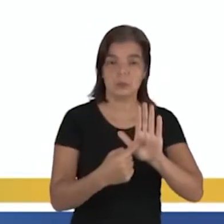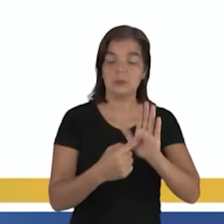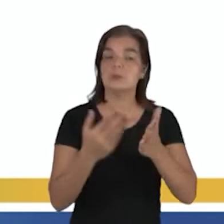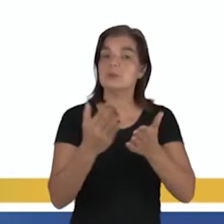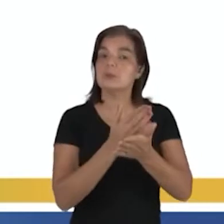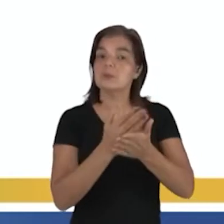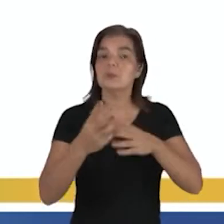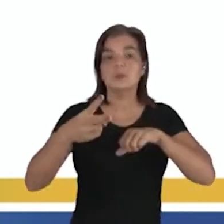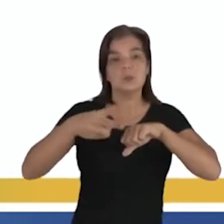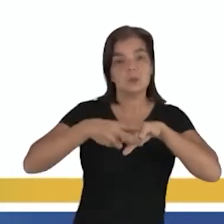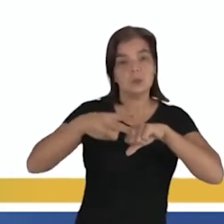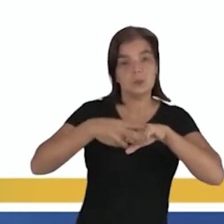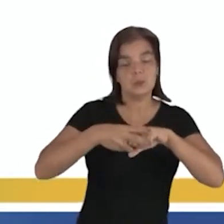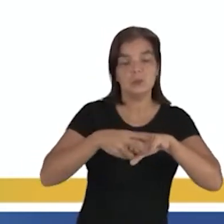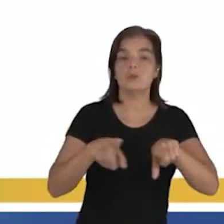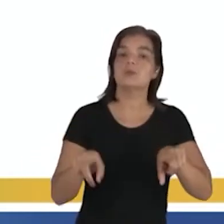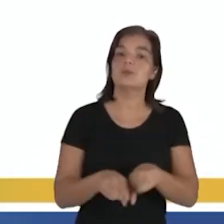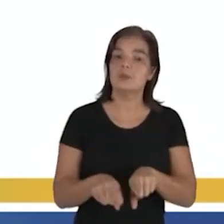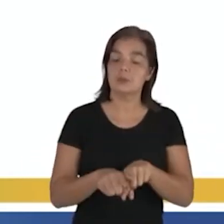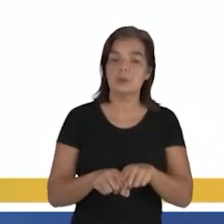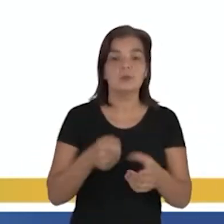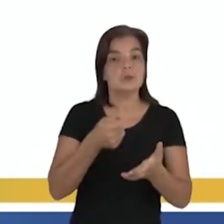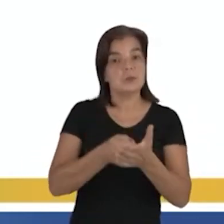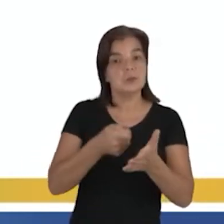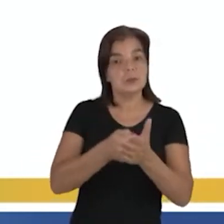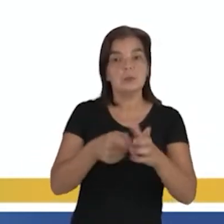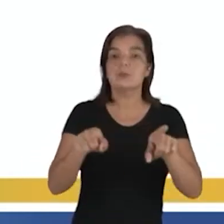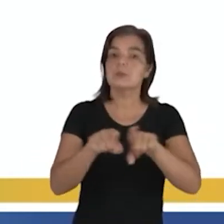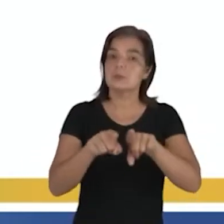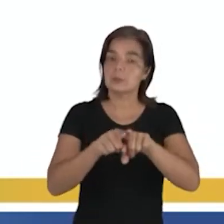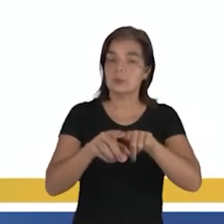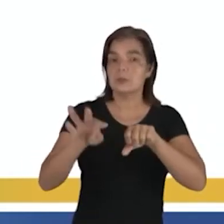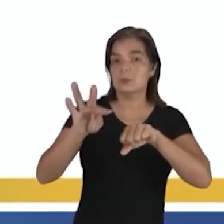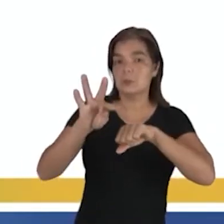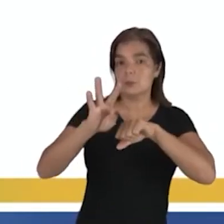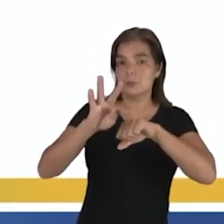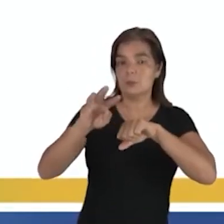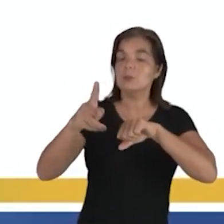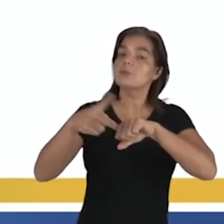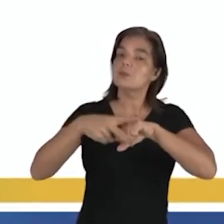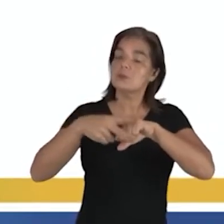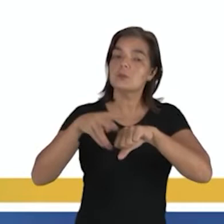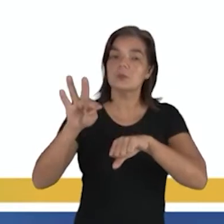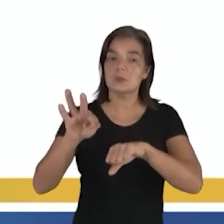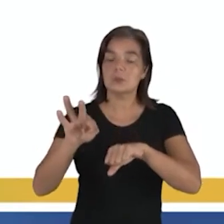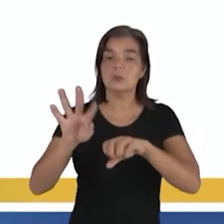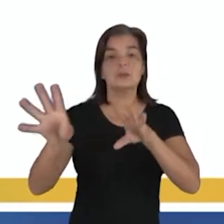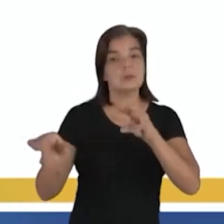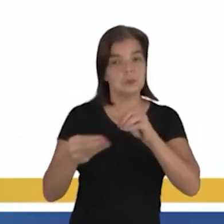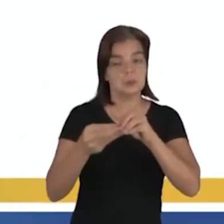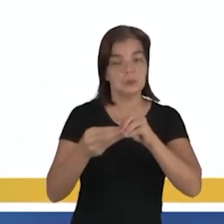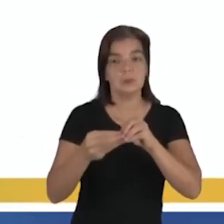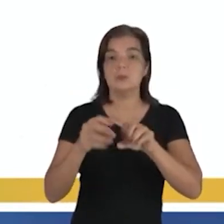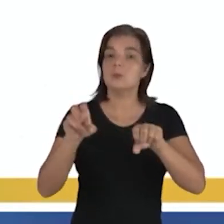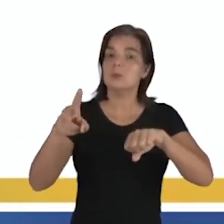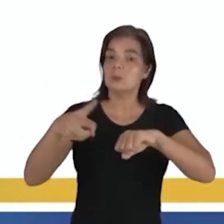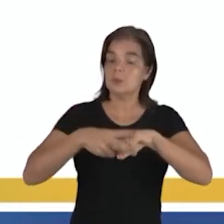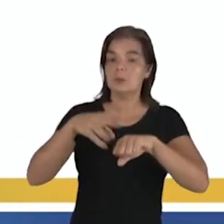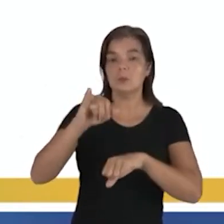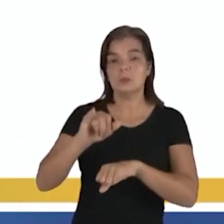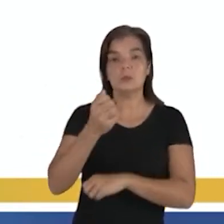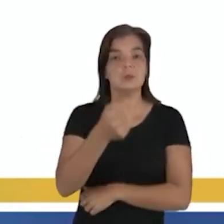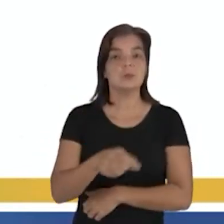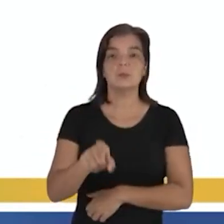alguns verbos. Os transitivos exigem complemento e os intransitivos não exigem complemento.